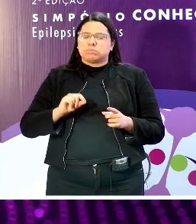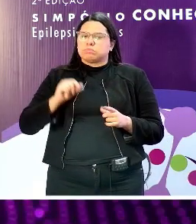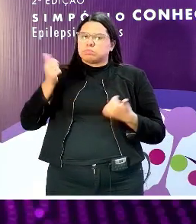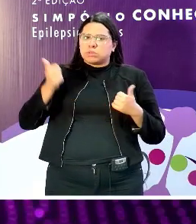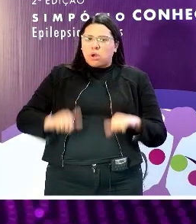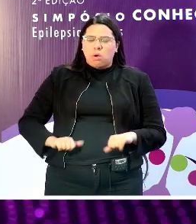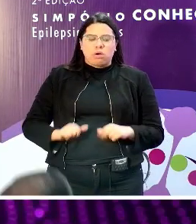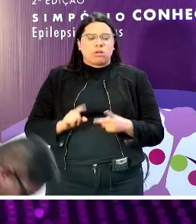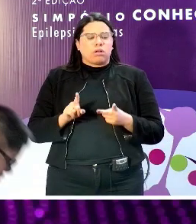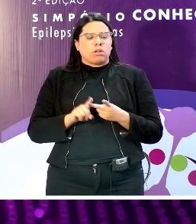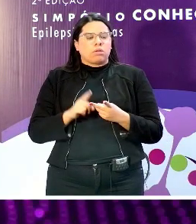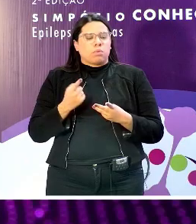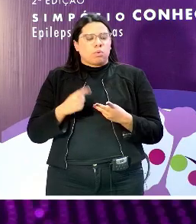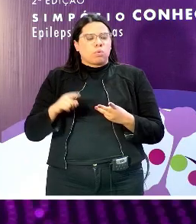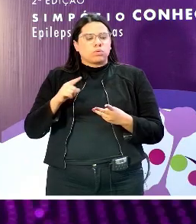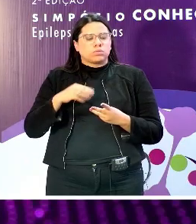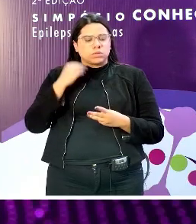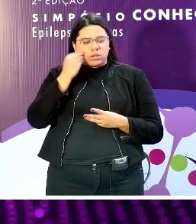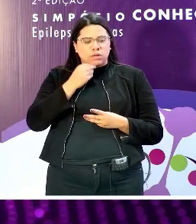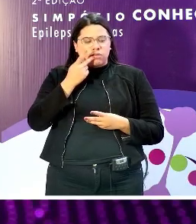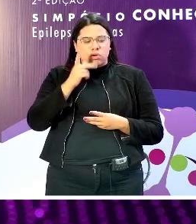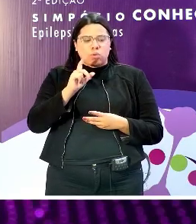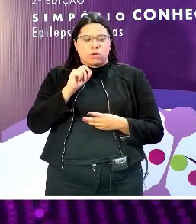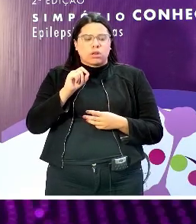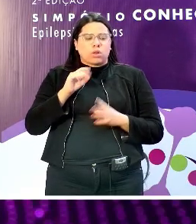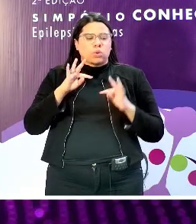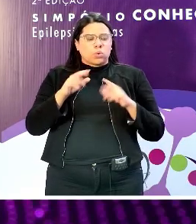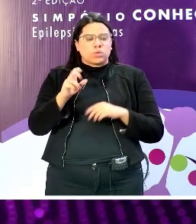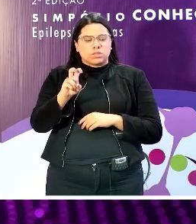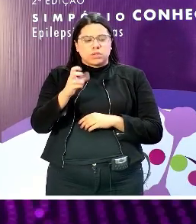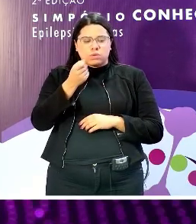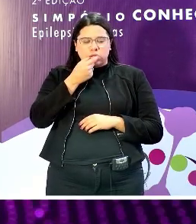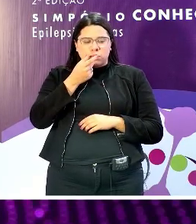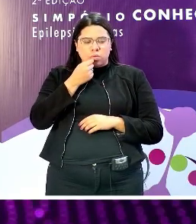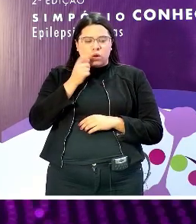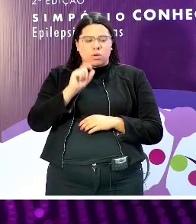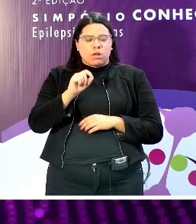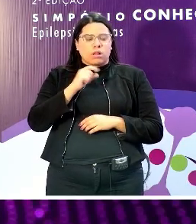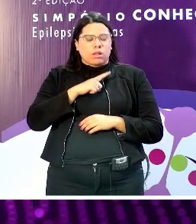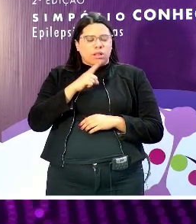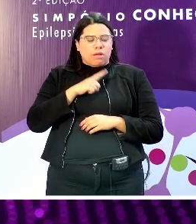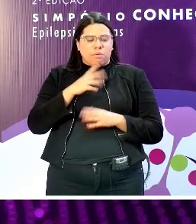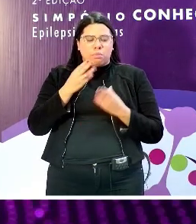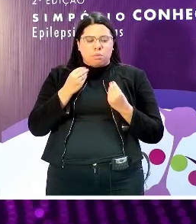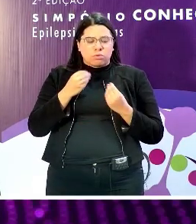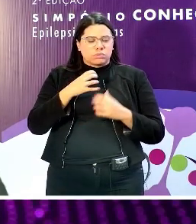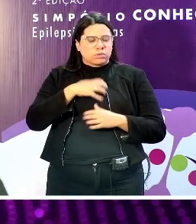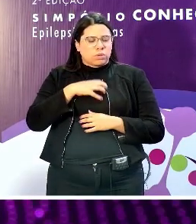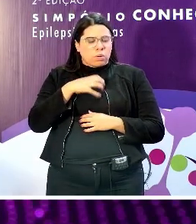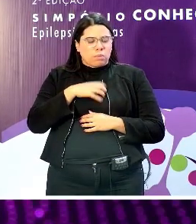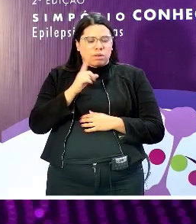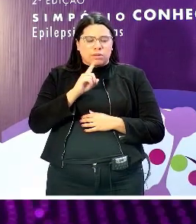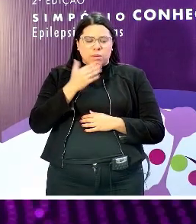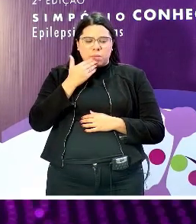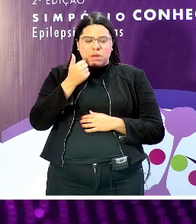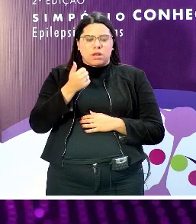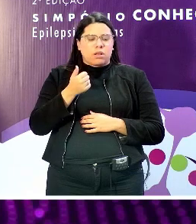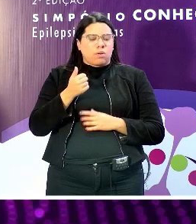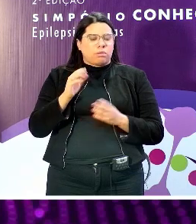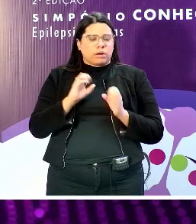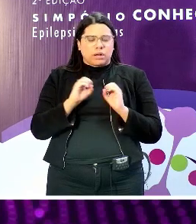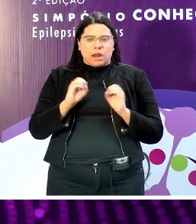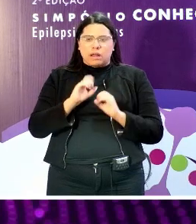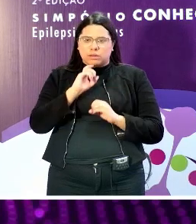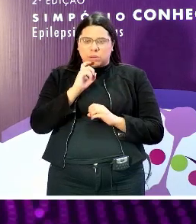último relato também que me tocou foi: todos os 5 medicamentos utilizados causaram muitos efeitos colaterais, e não há melhora relacionada a